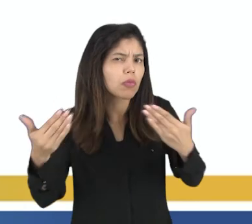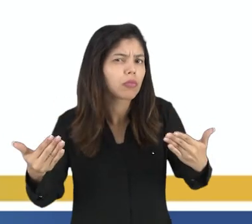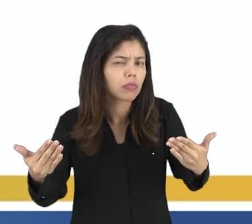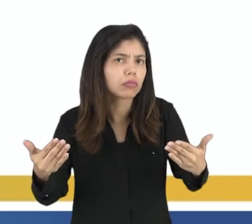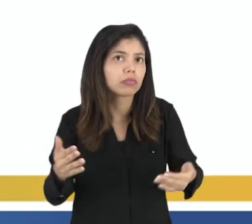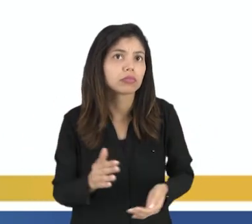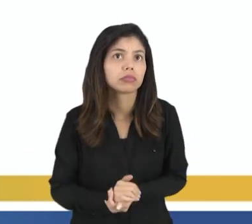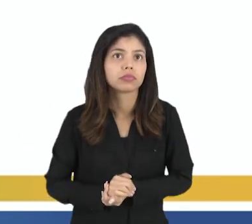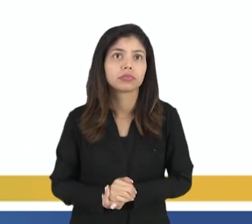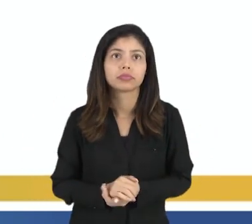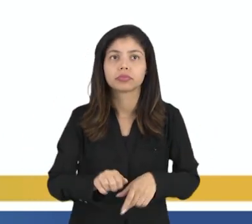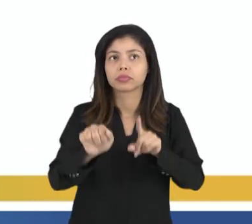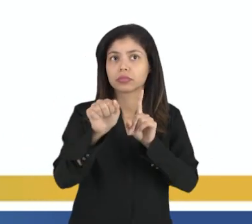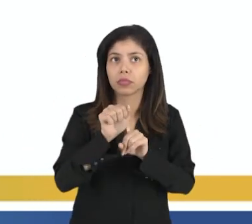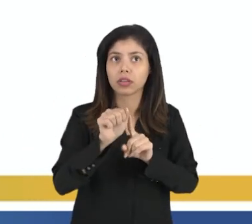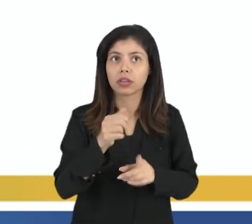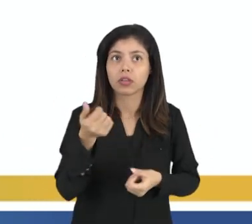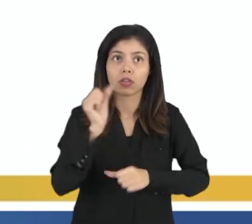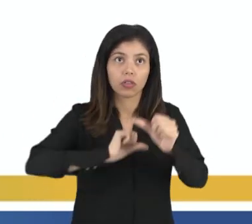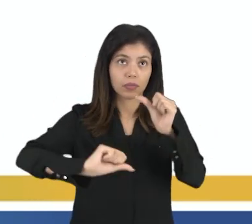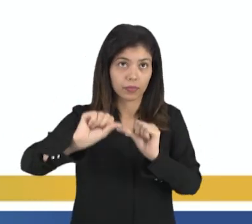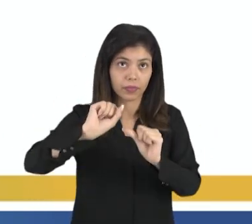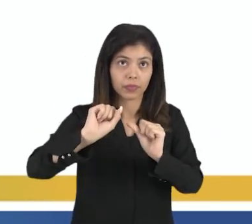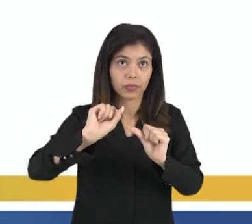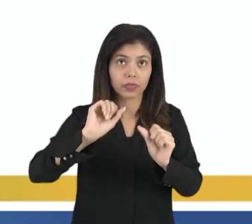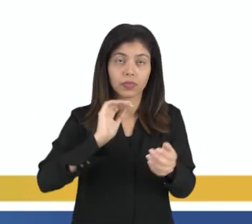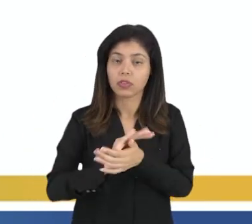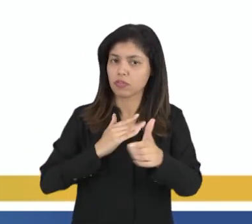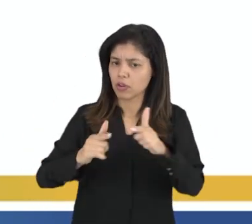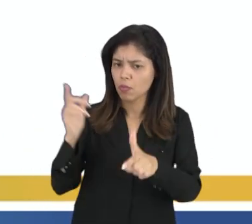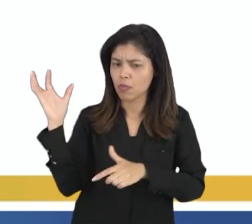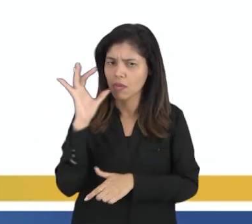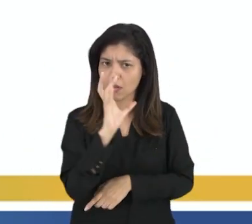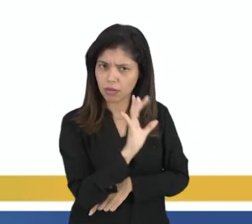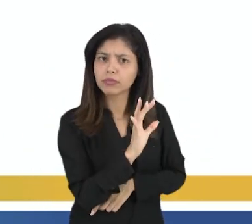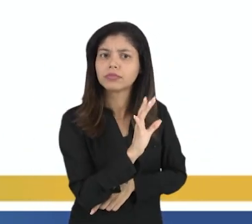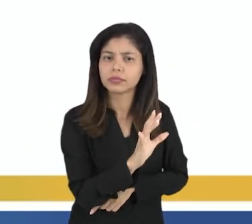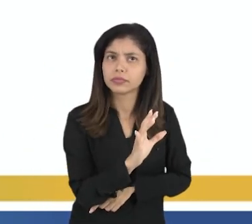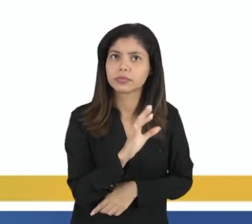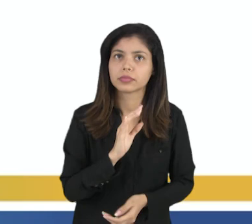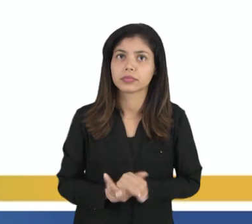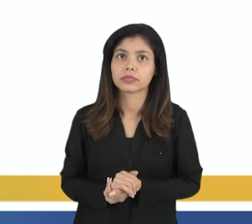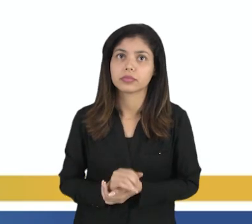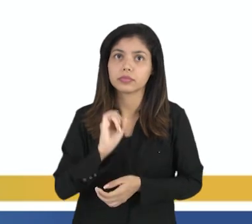quê? Conversão de calor em trabalho. Só que essa conversão ela é